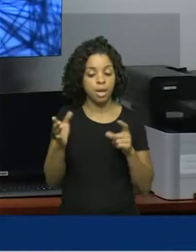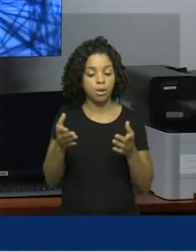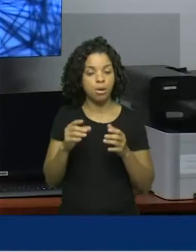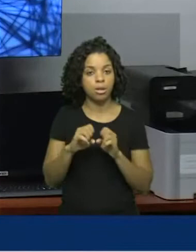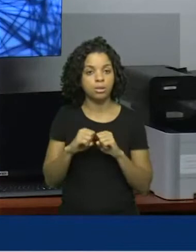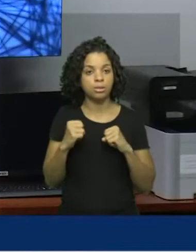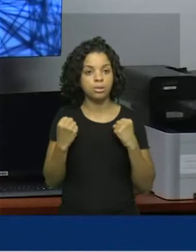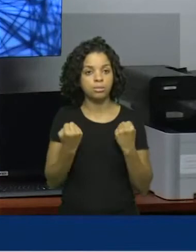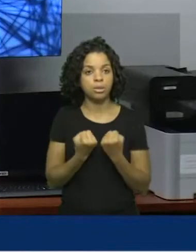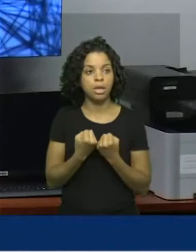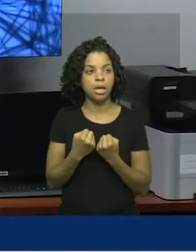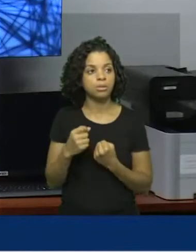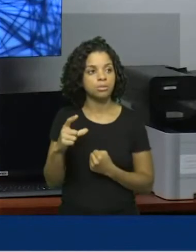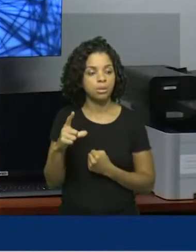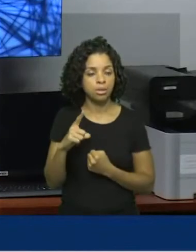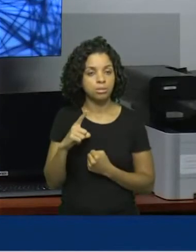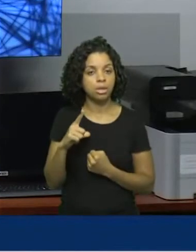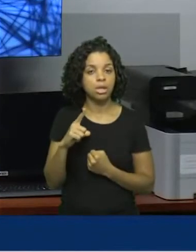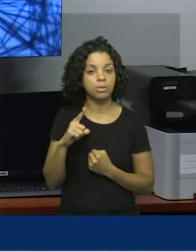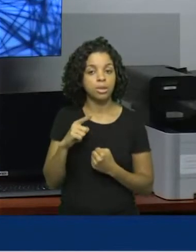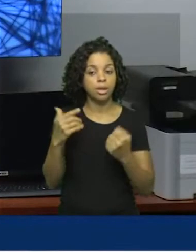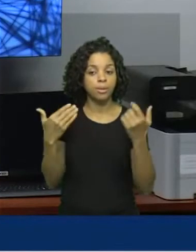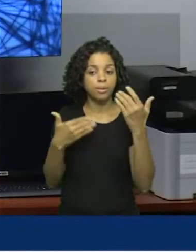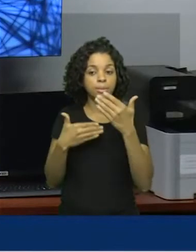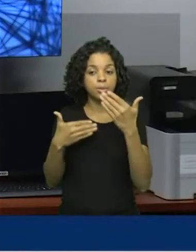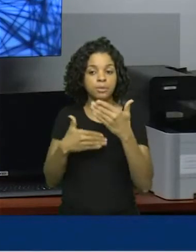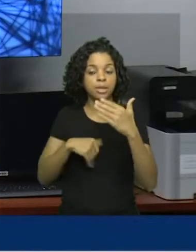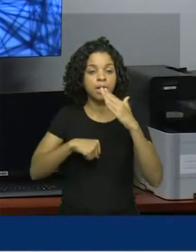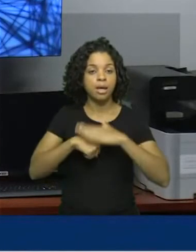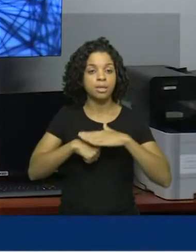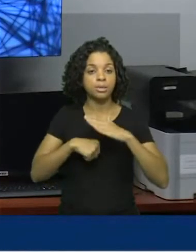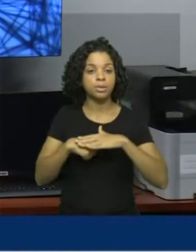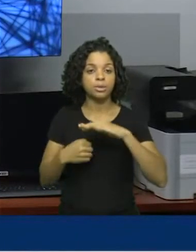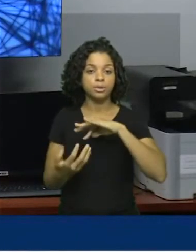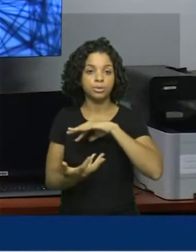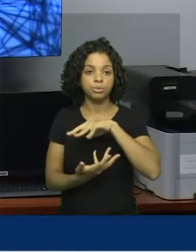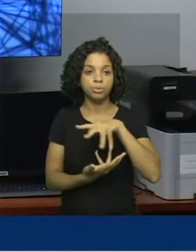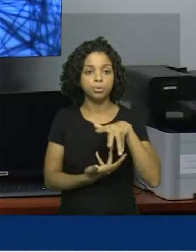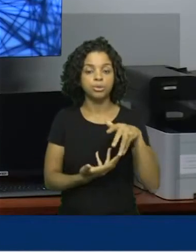um panorama das ações que foram realizadas no mundo nos últimos anos e eu